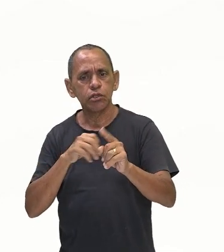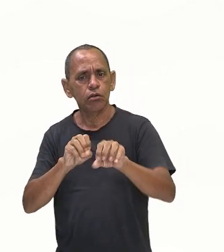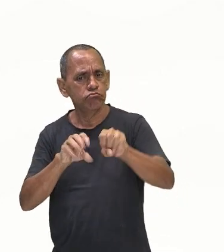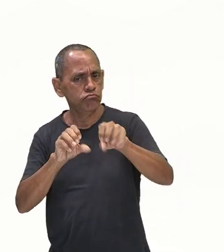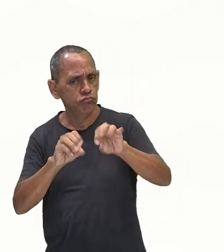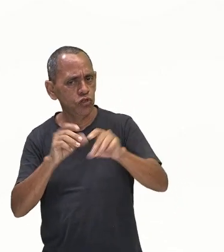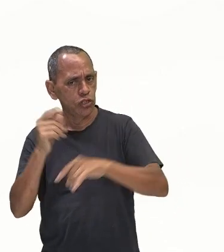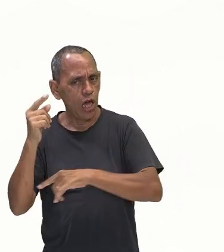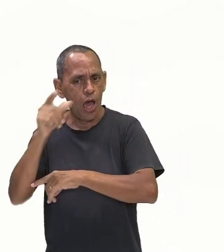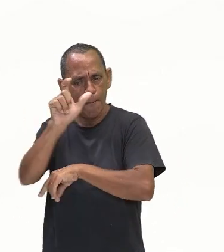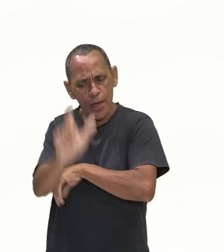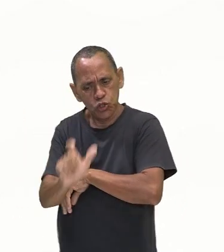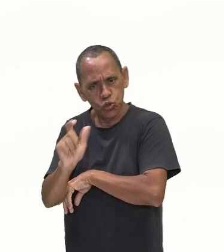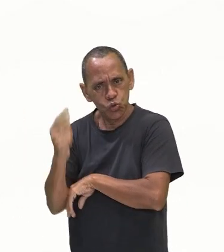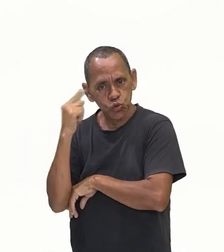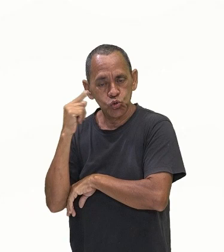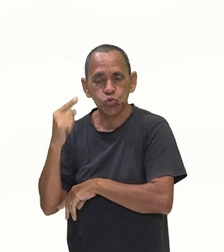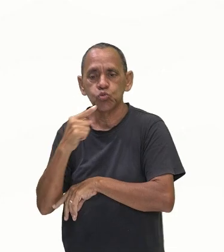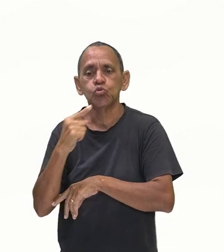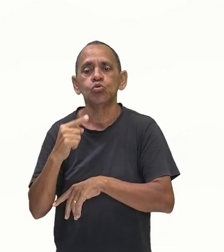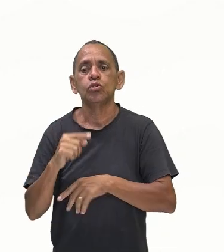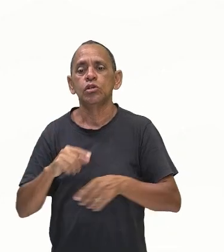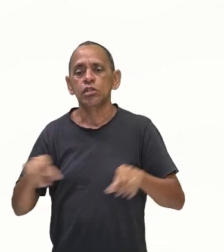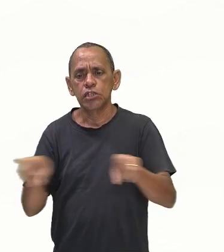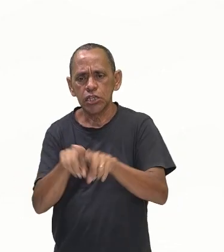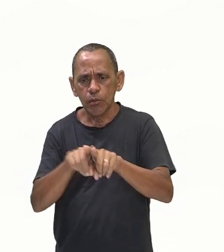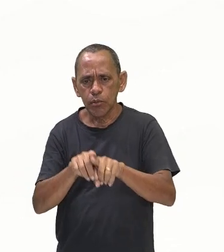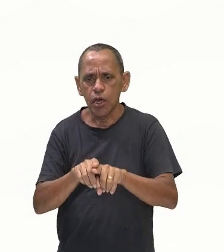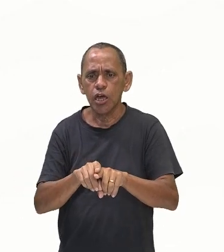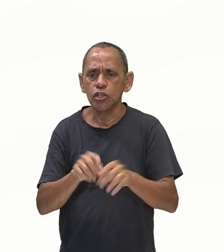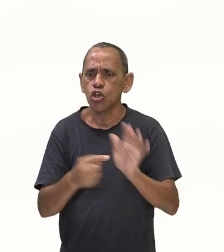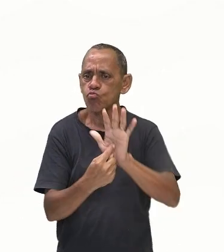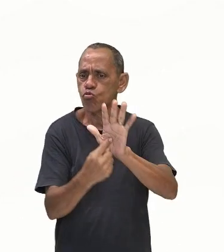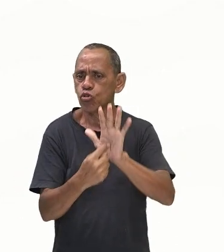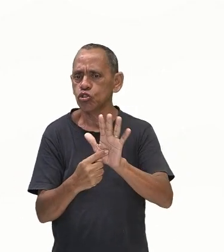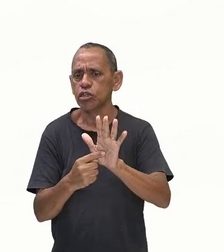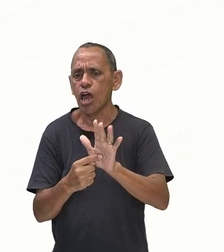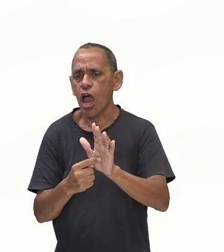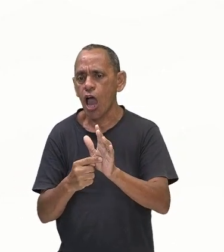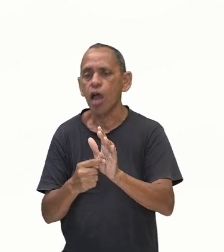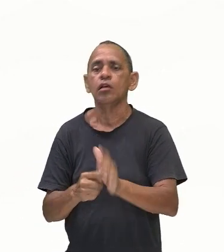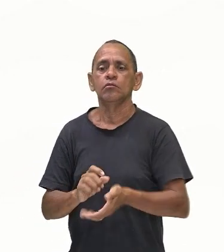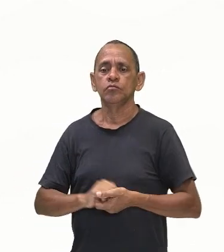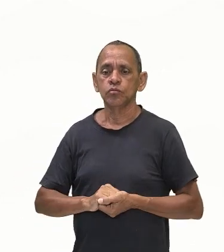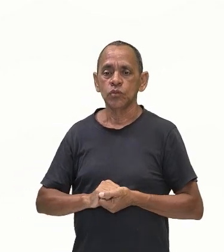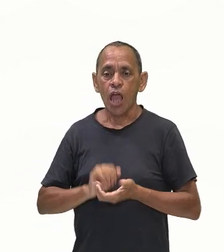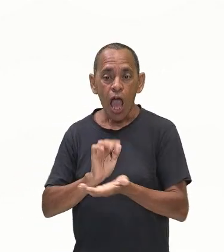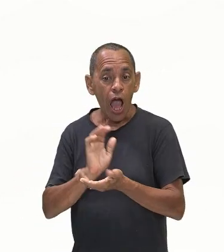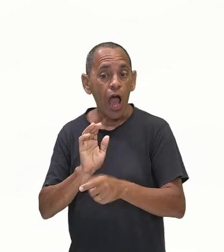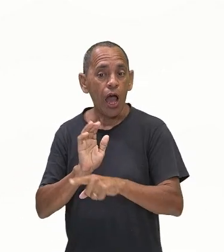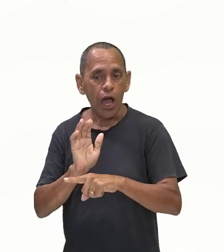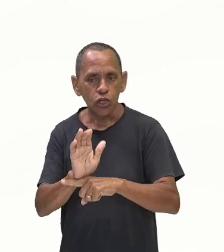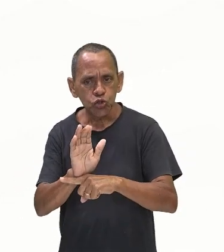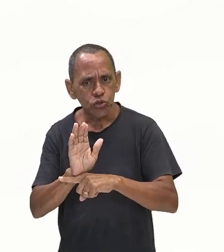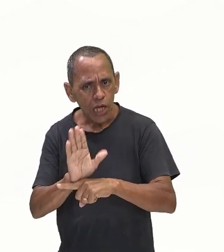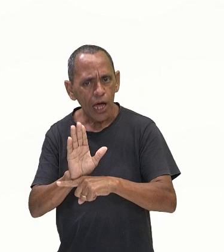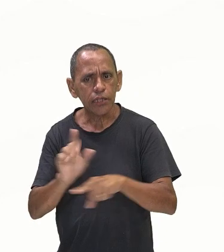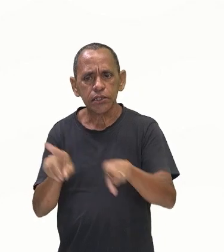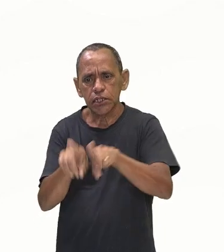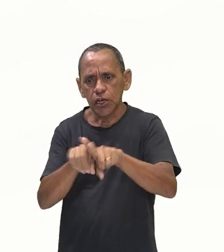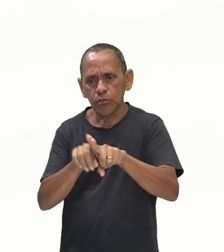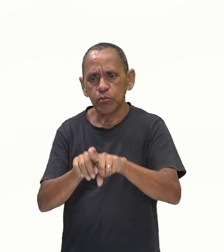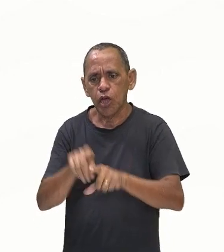exemplo, pessoas que saibam Libras para a escola para que essa formação de fato aconteça, por exemplo. bem como a capacitação